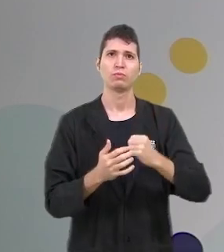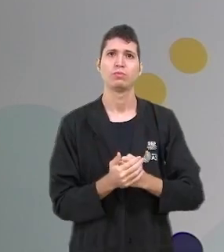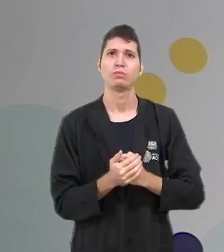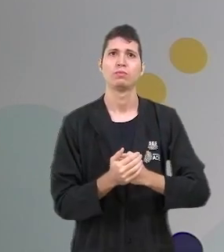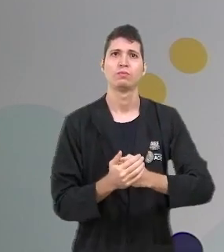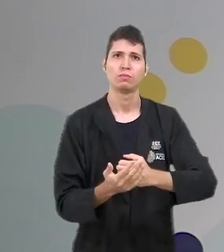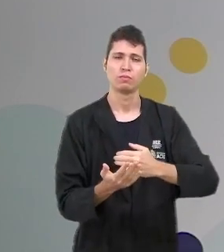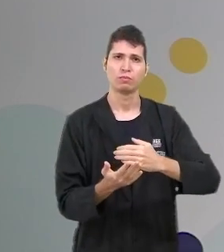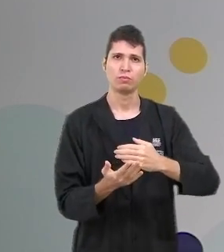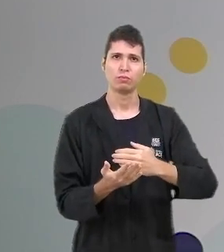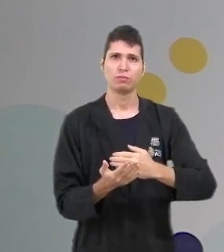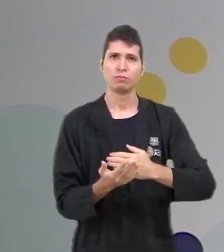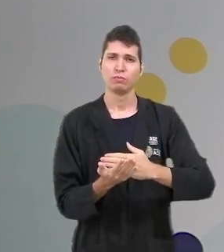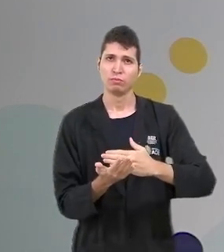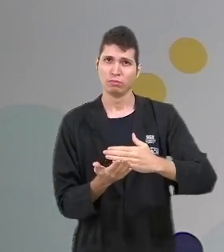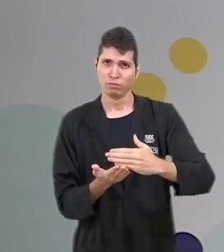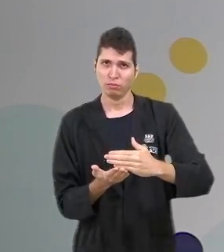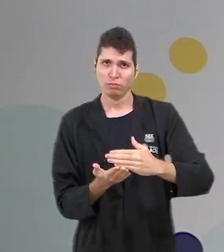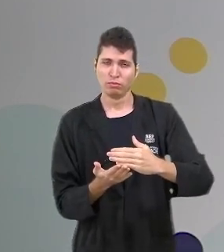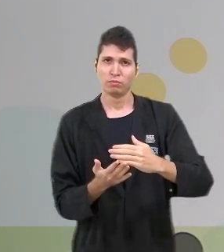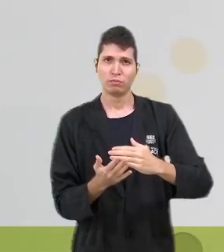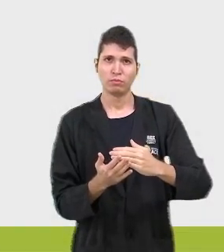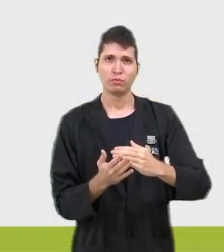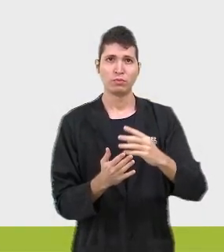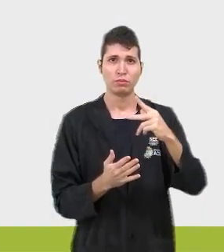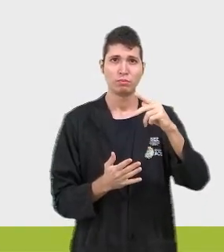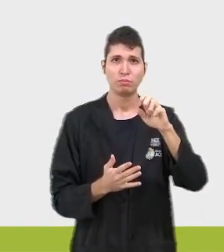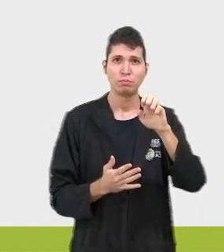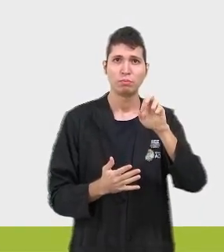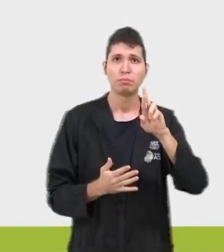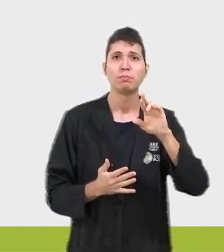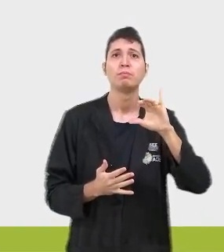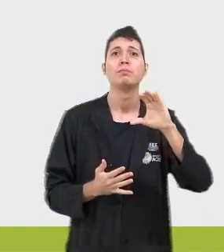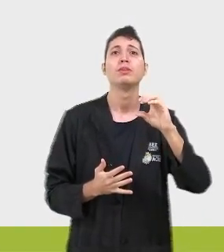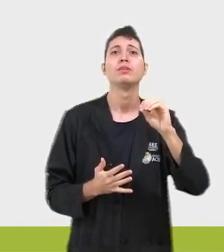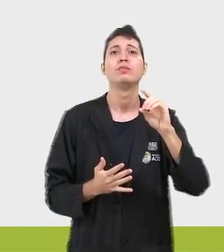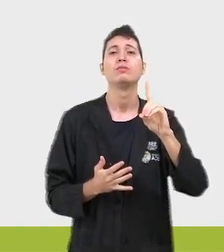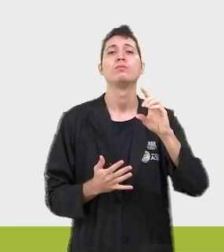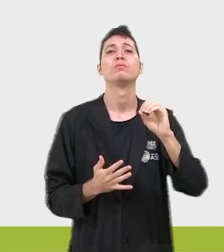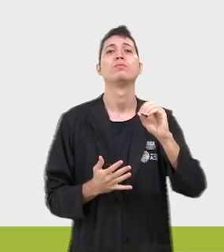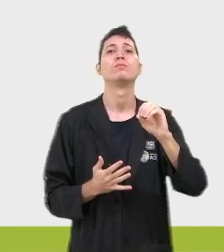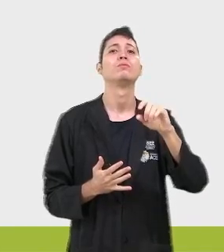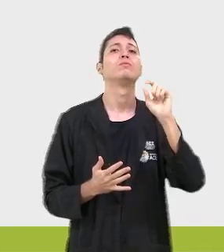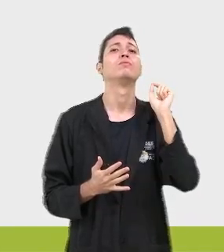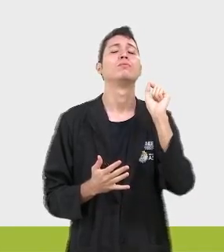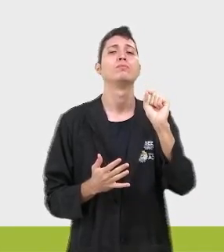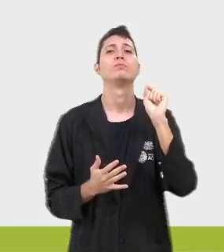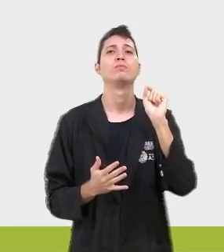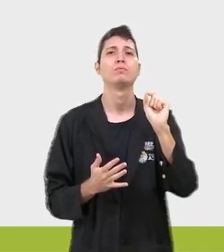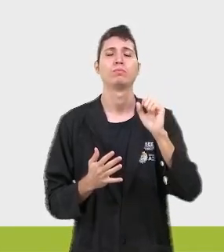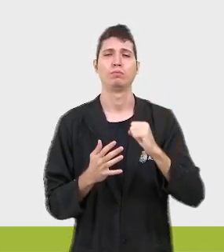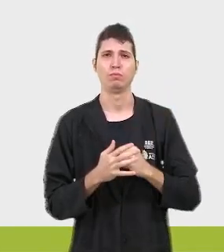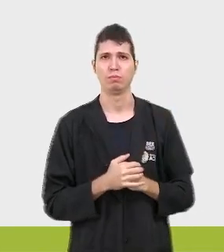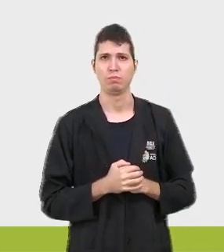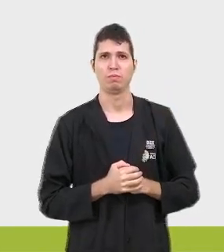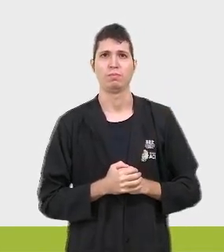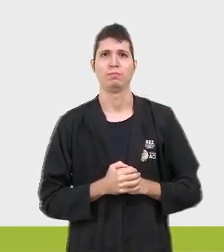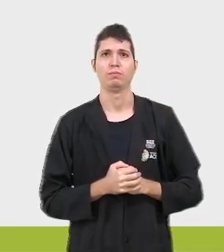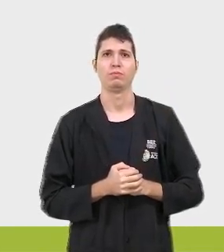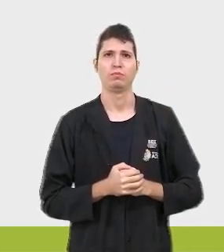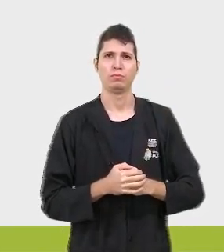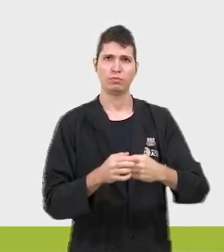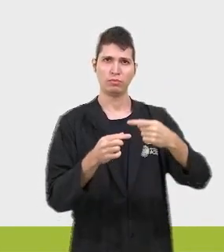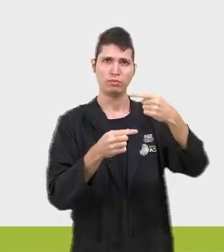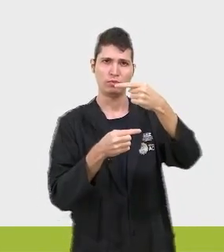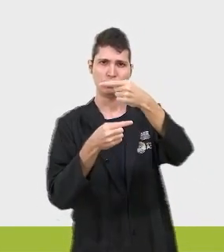começar primeiramente com os períodos. O que são os períodos? Mais uma vez, os períodos são as linhas da